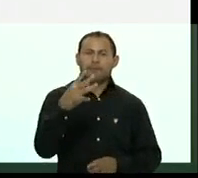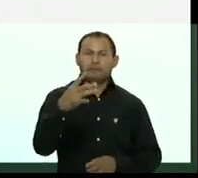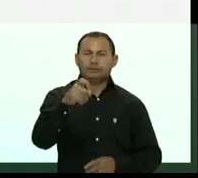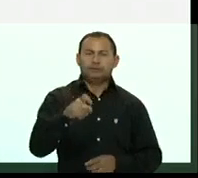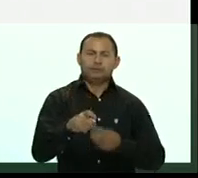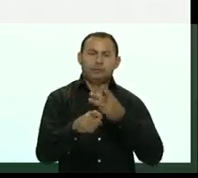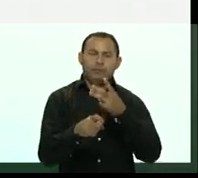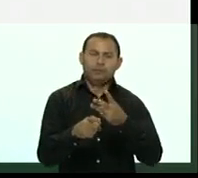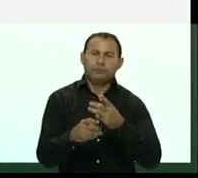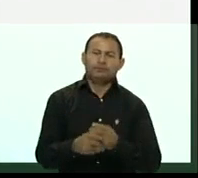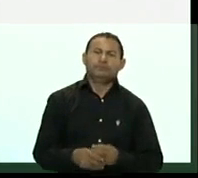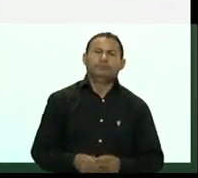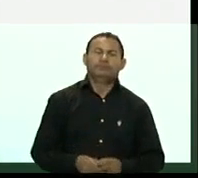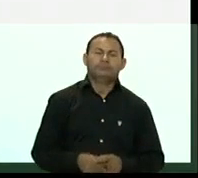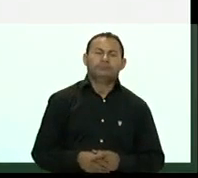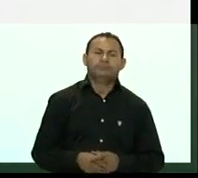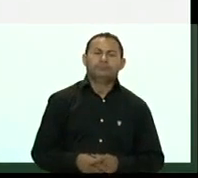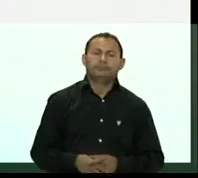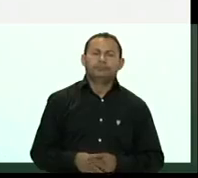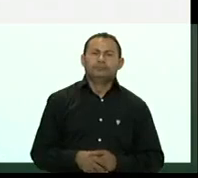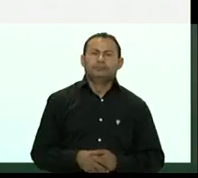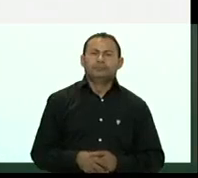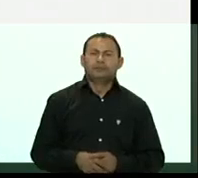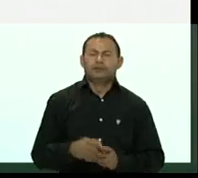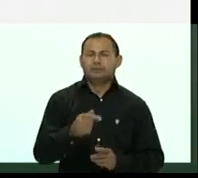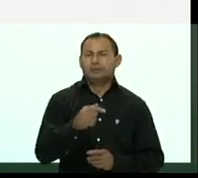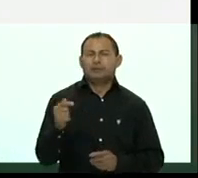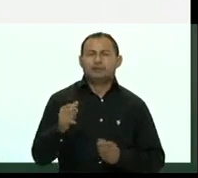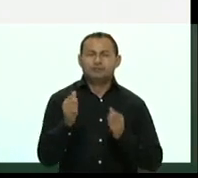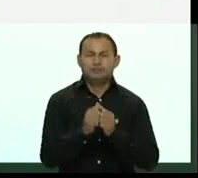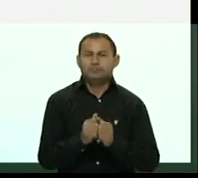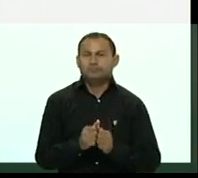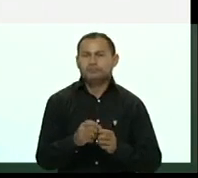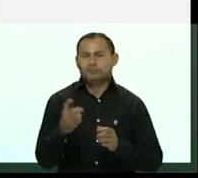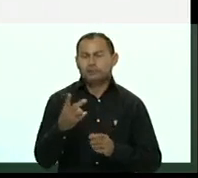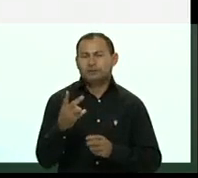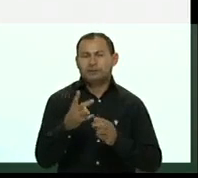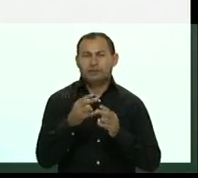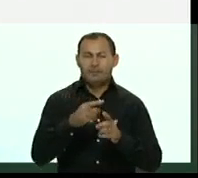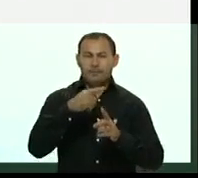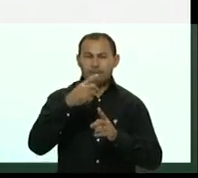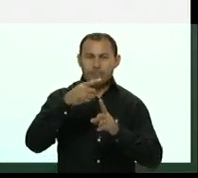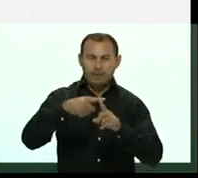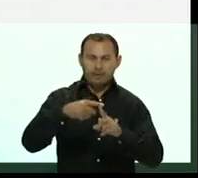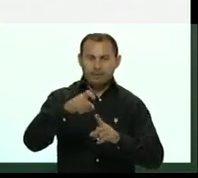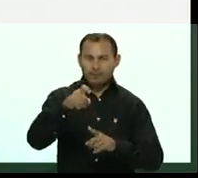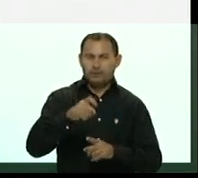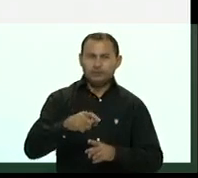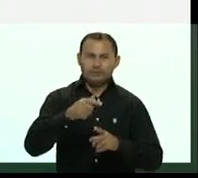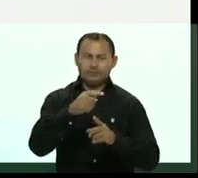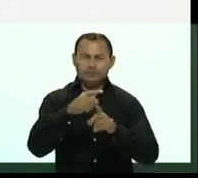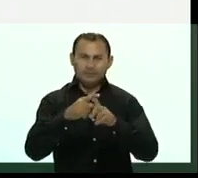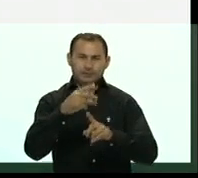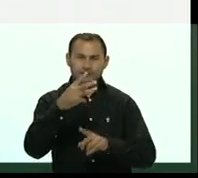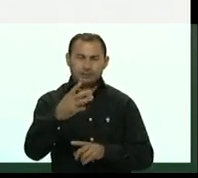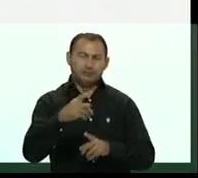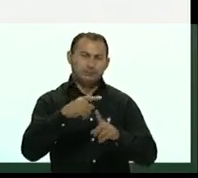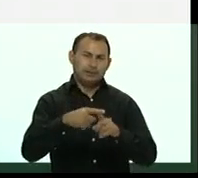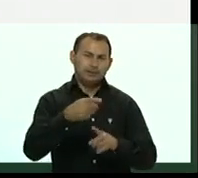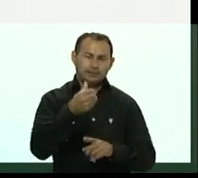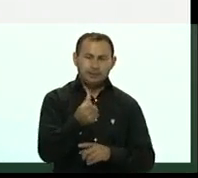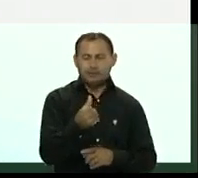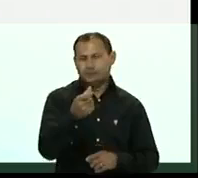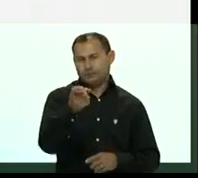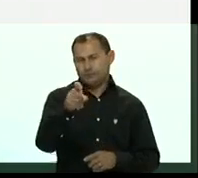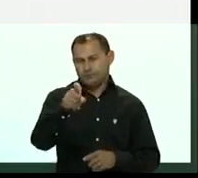3x ao cubo, e este menos com esse menos os dois vai ficar mais 2 vezes 3 mais